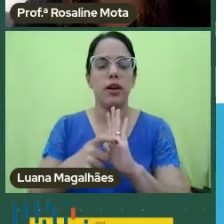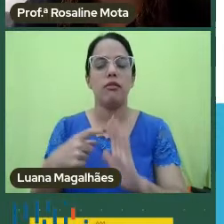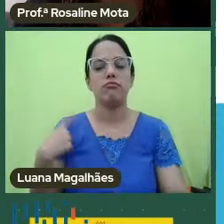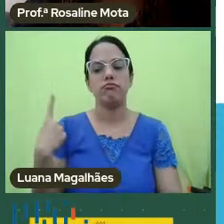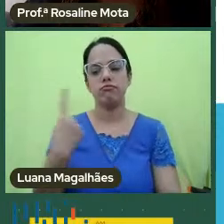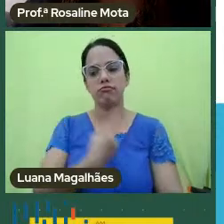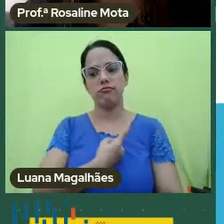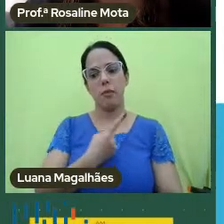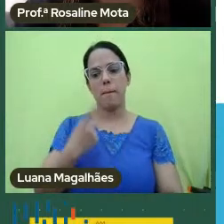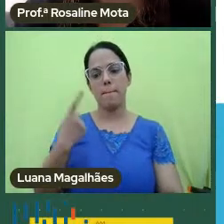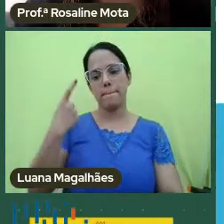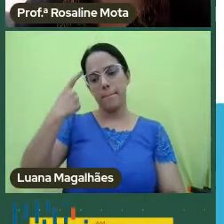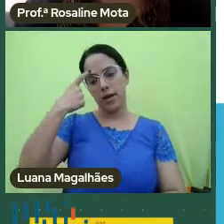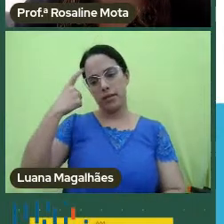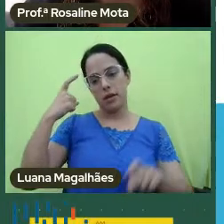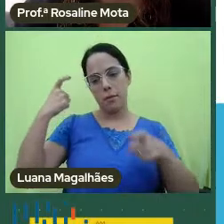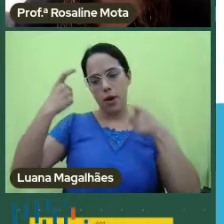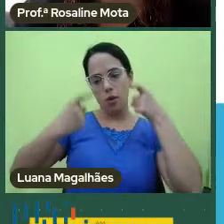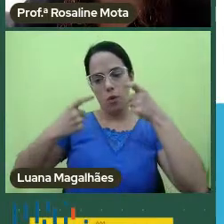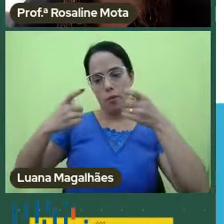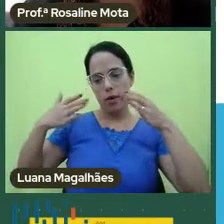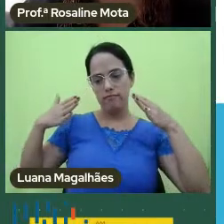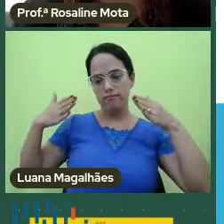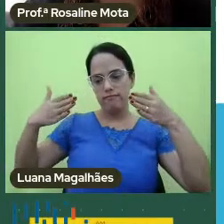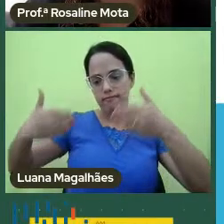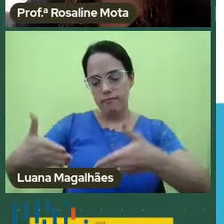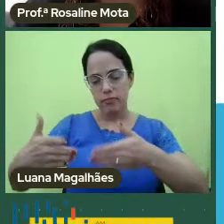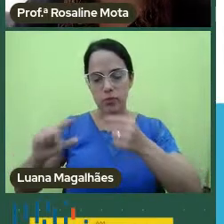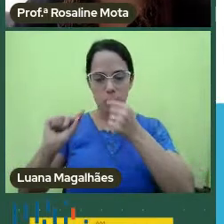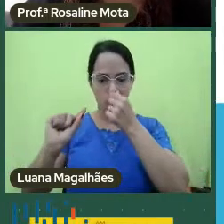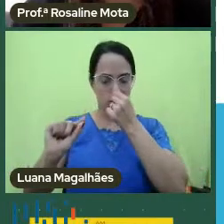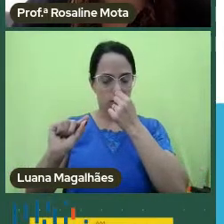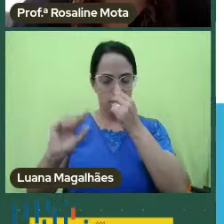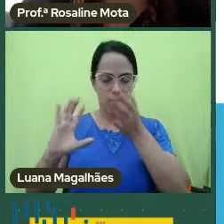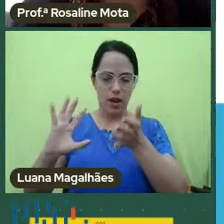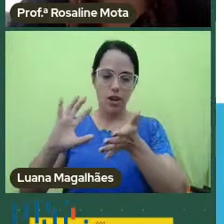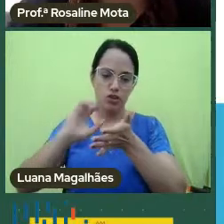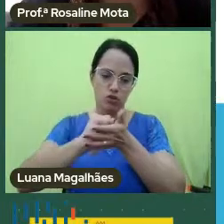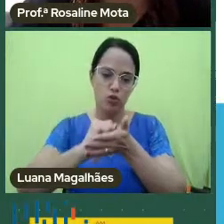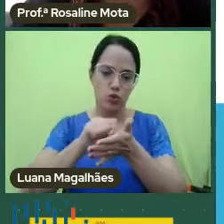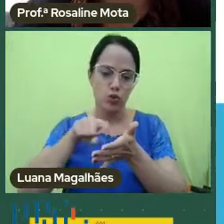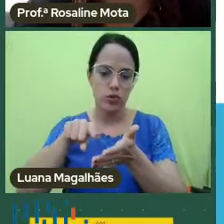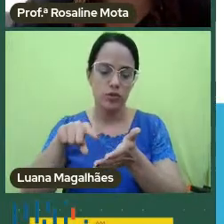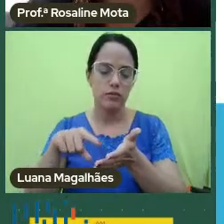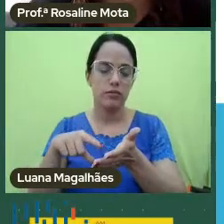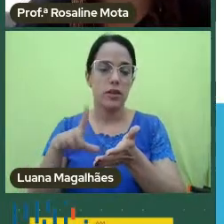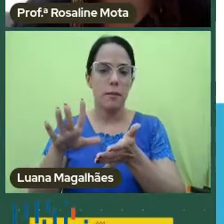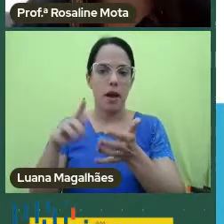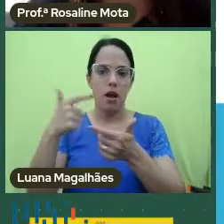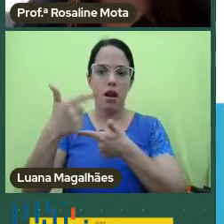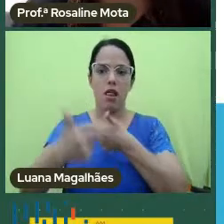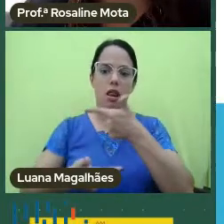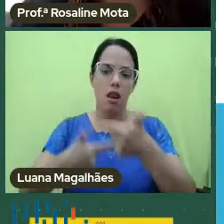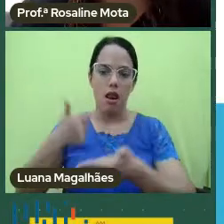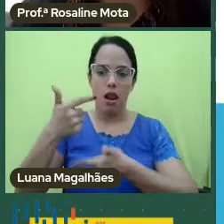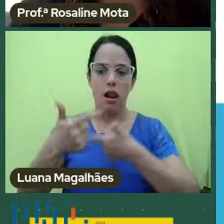preocupação de deixar isso bem registrado. Mas é uma luta, porque trabalhar a